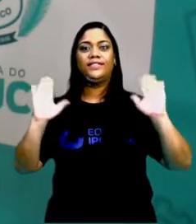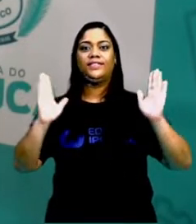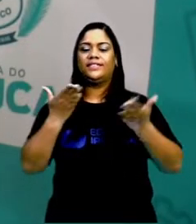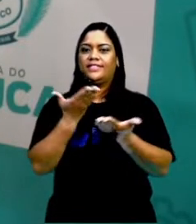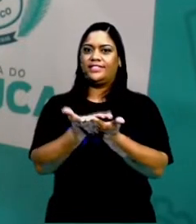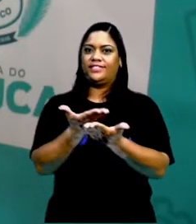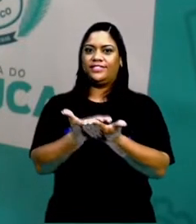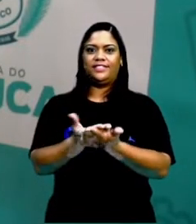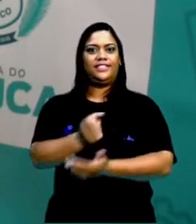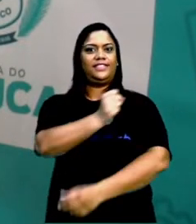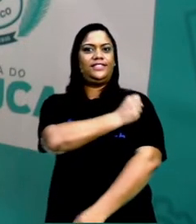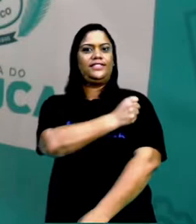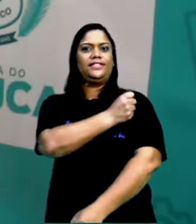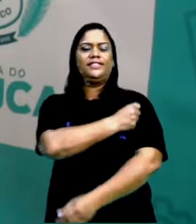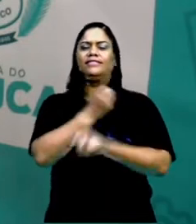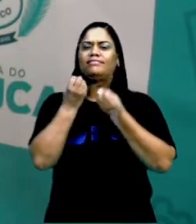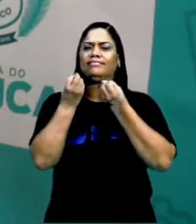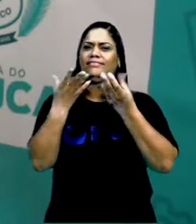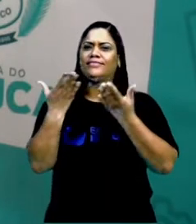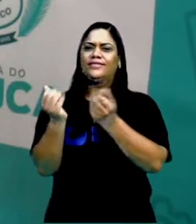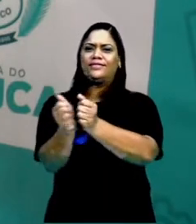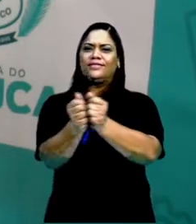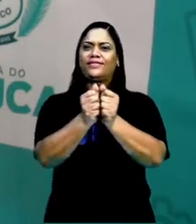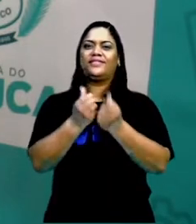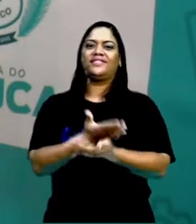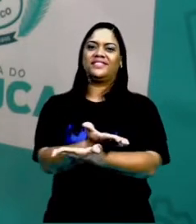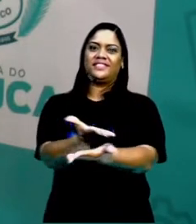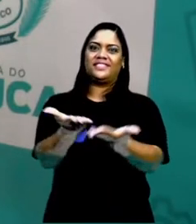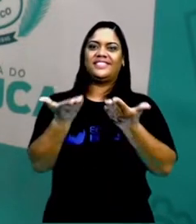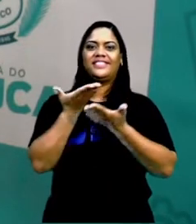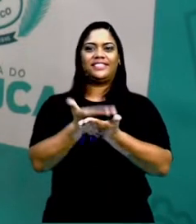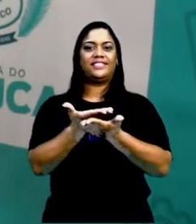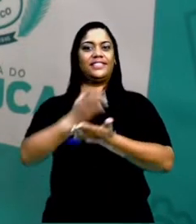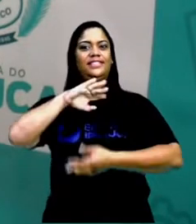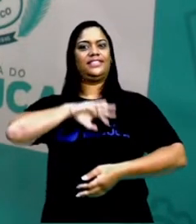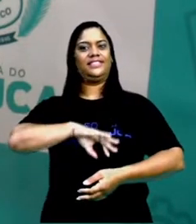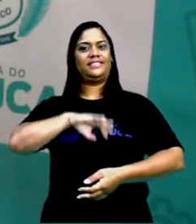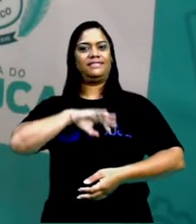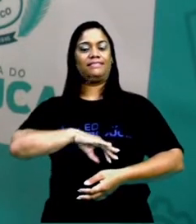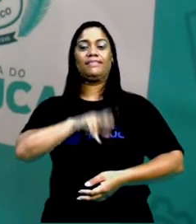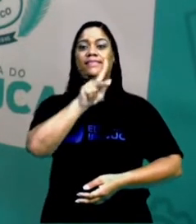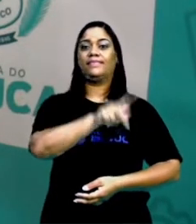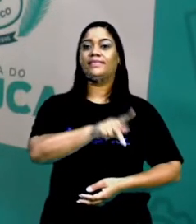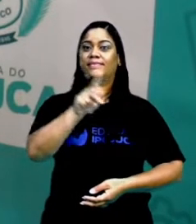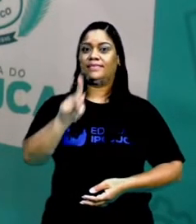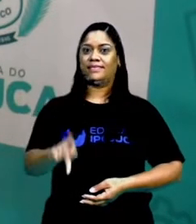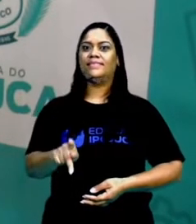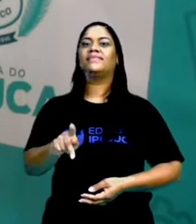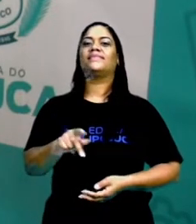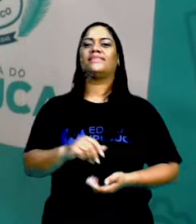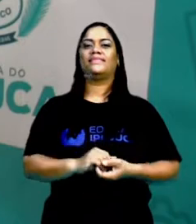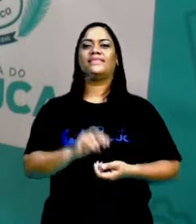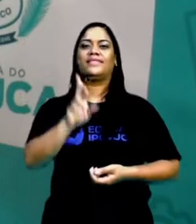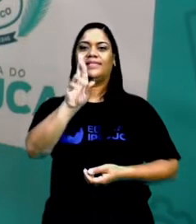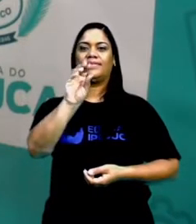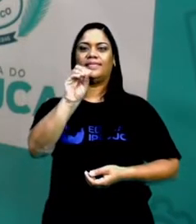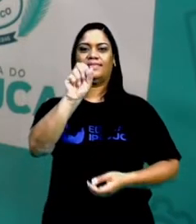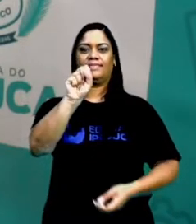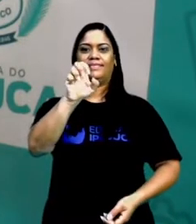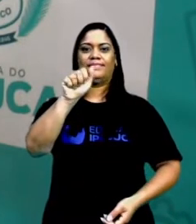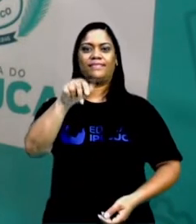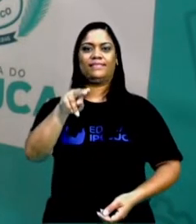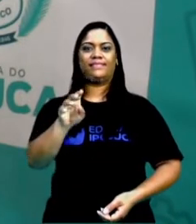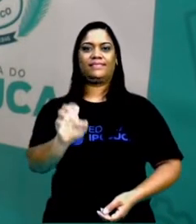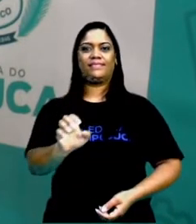Olá, estudante do oitavo ano, que prazer estarmos juntos para mais uma aula de língua portuguesa. Eu sou a sua professora, Roseane